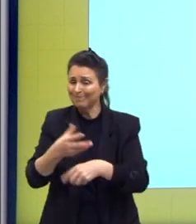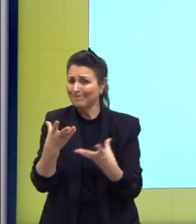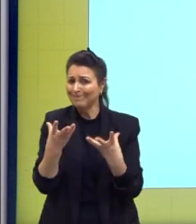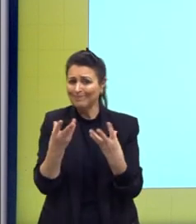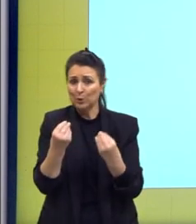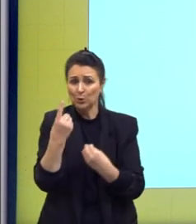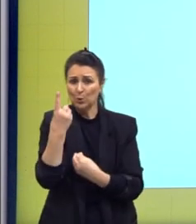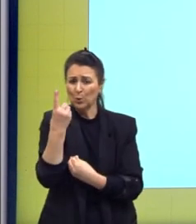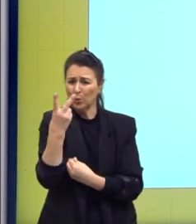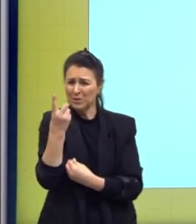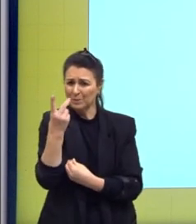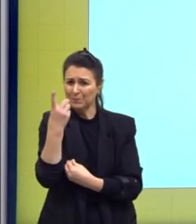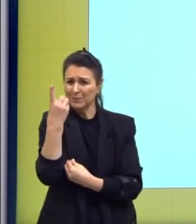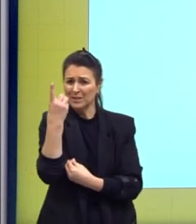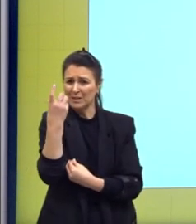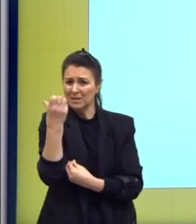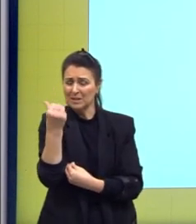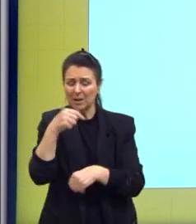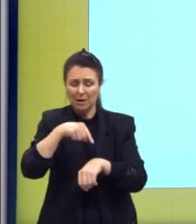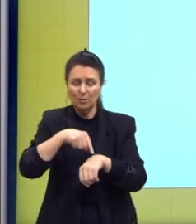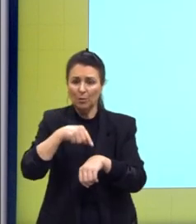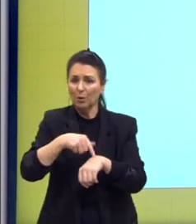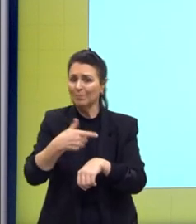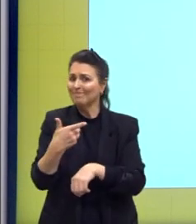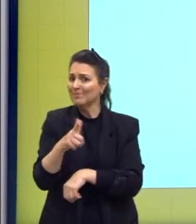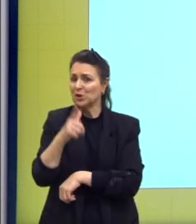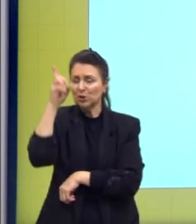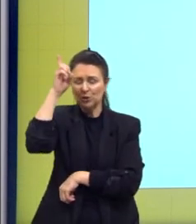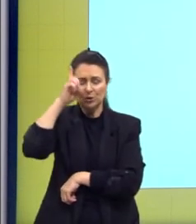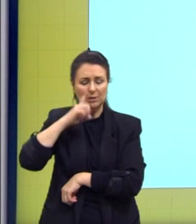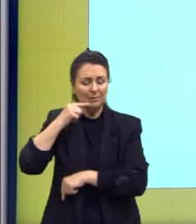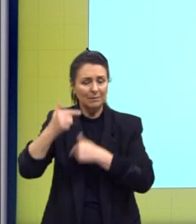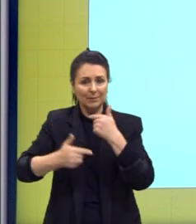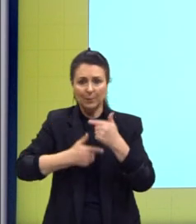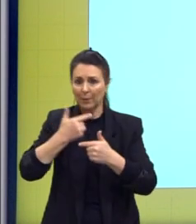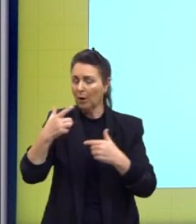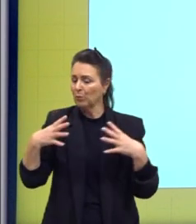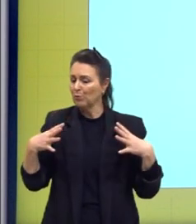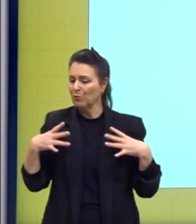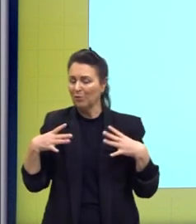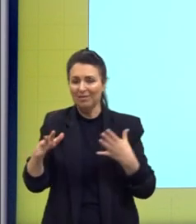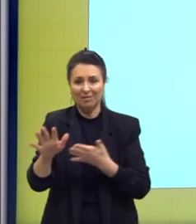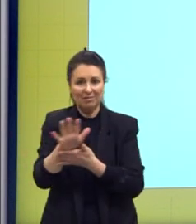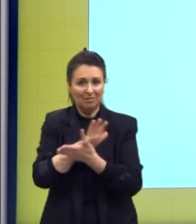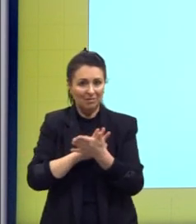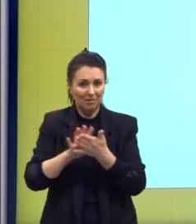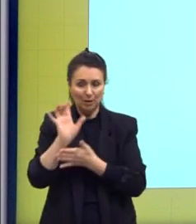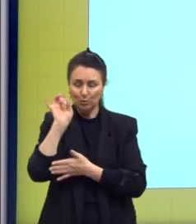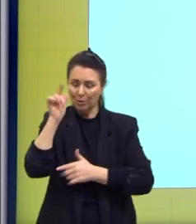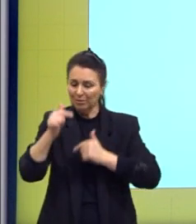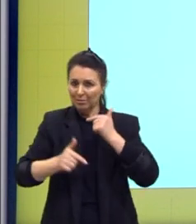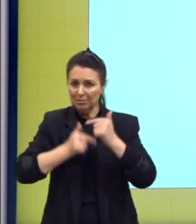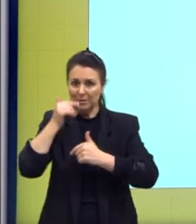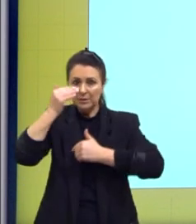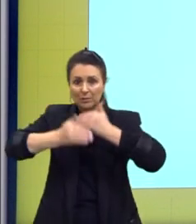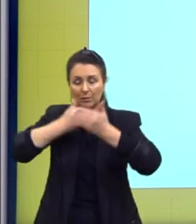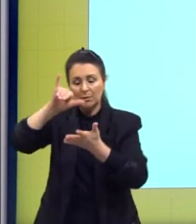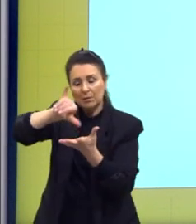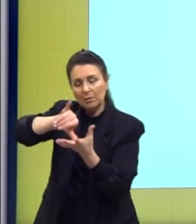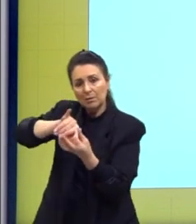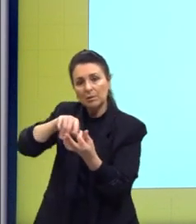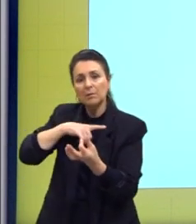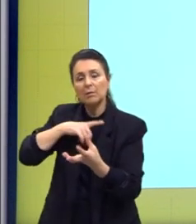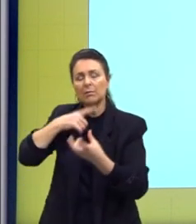16 horas por dia né Sem direitos trabalhistas sem folga então nesse desenvolvimento a vida de